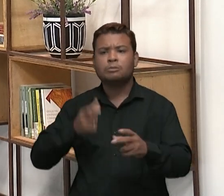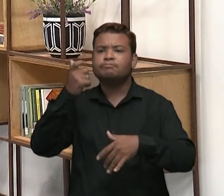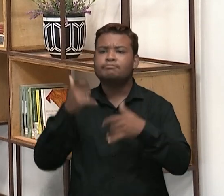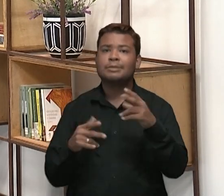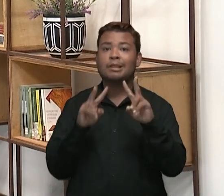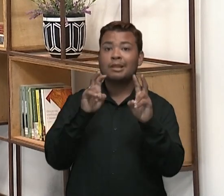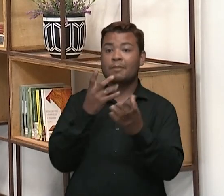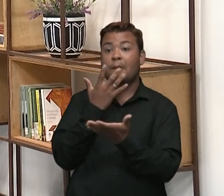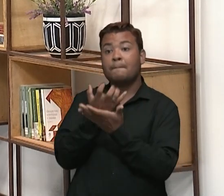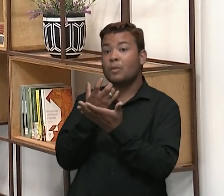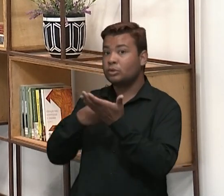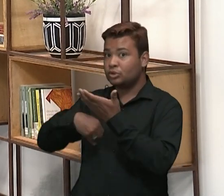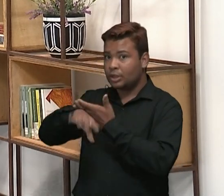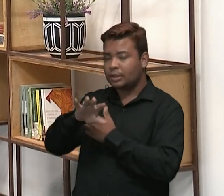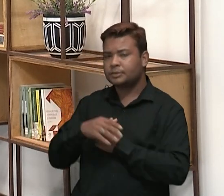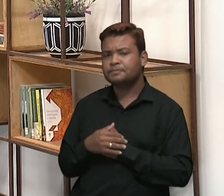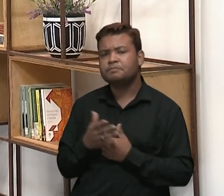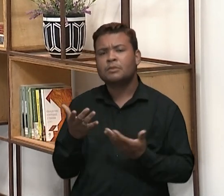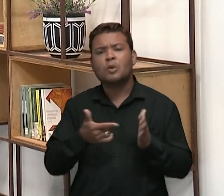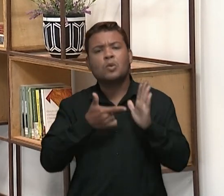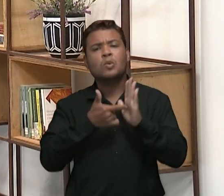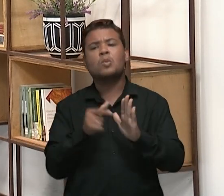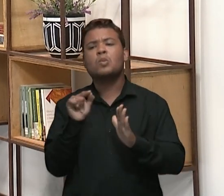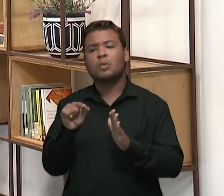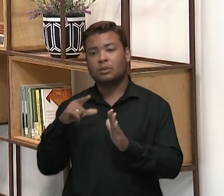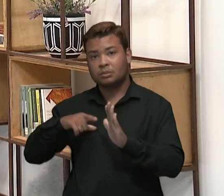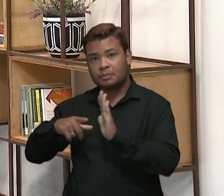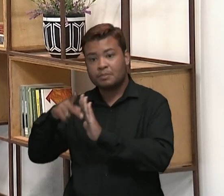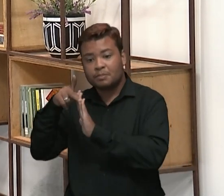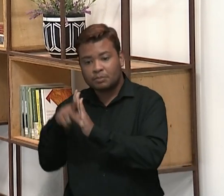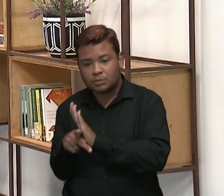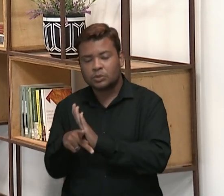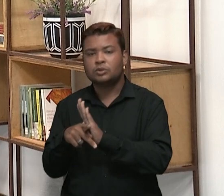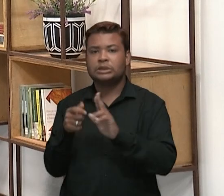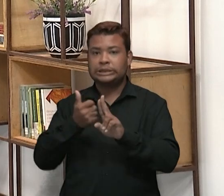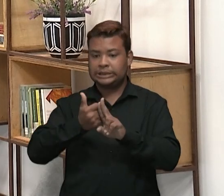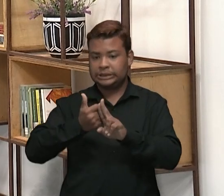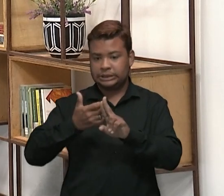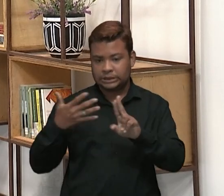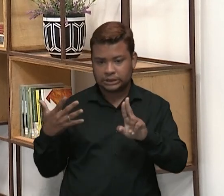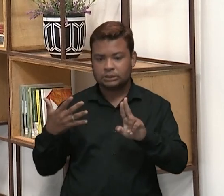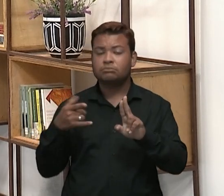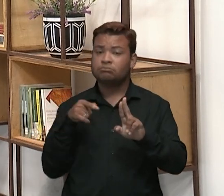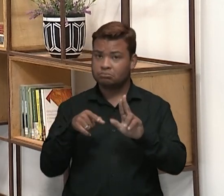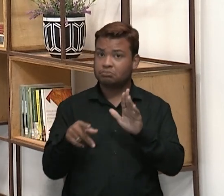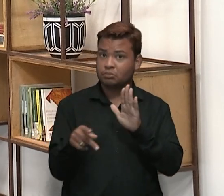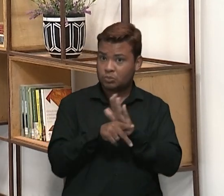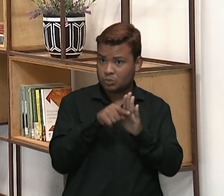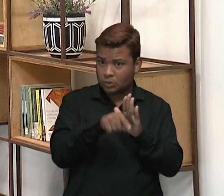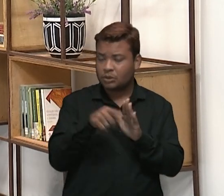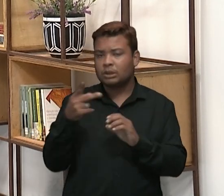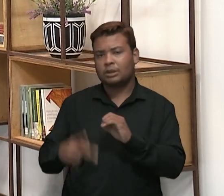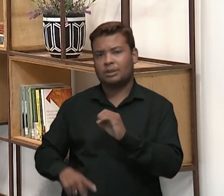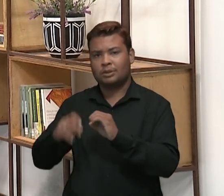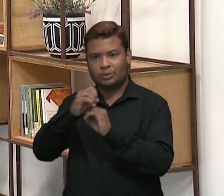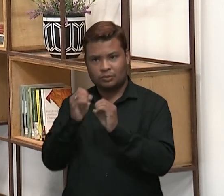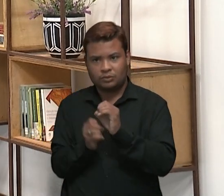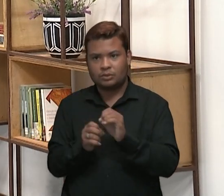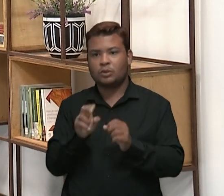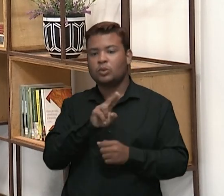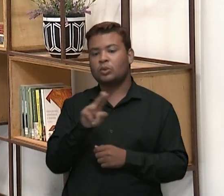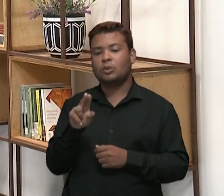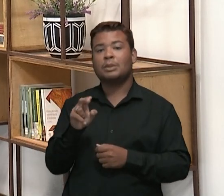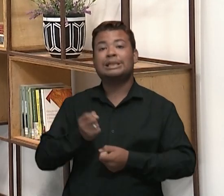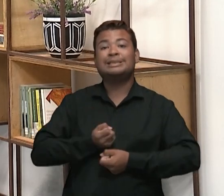sobre podcast, só que agora você conhece um pouco do projeto Extensão Um projeto de extensão aqui da universidade chama